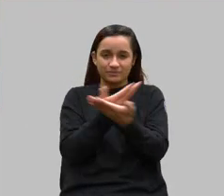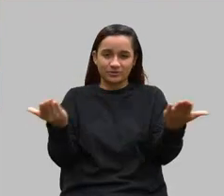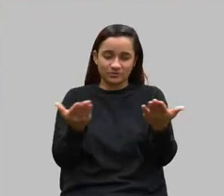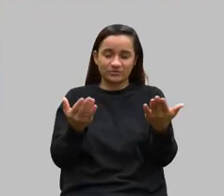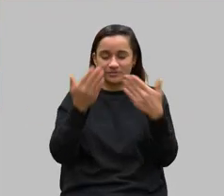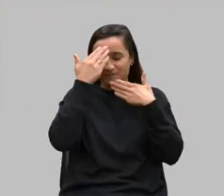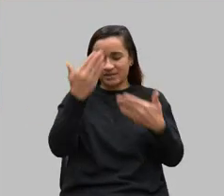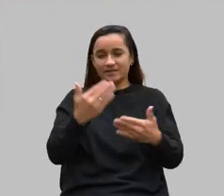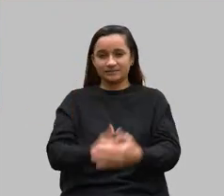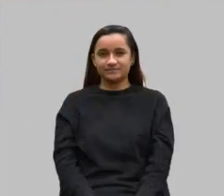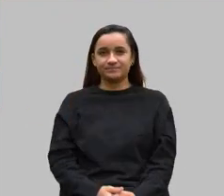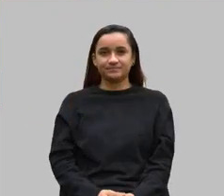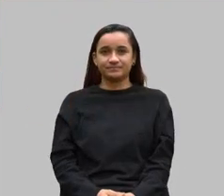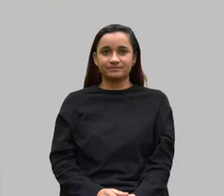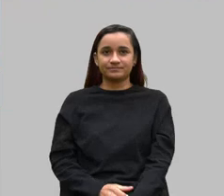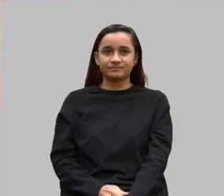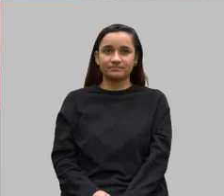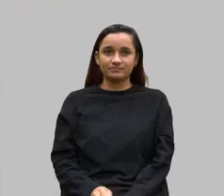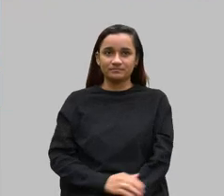obrigado